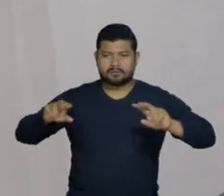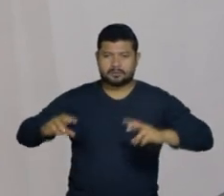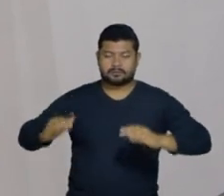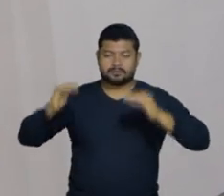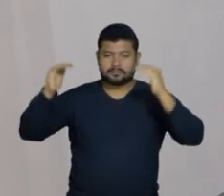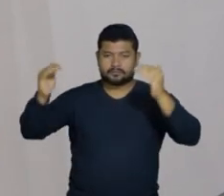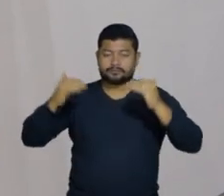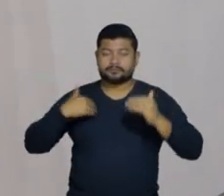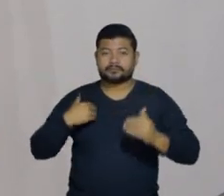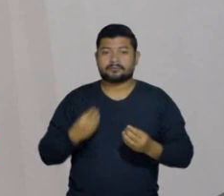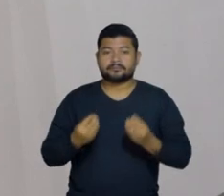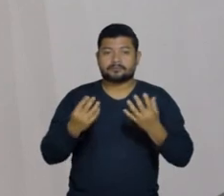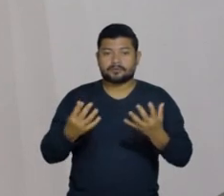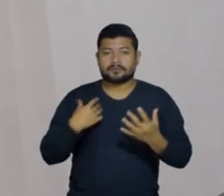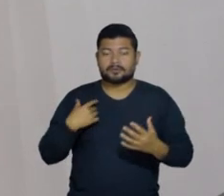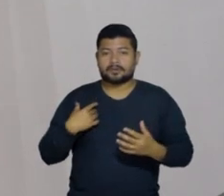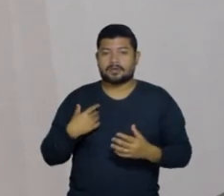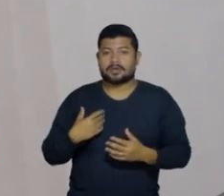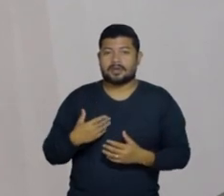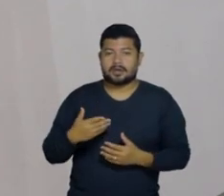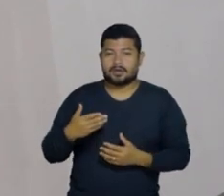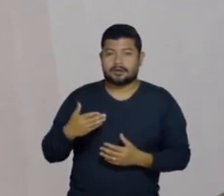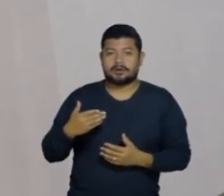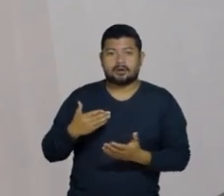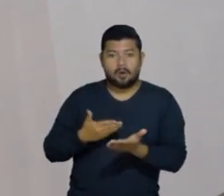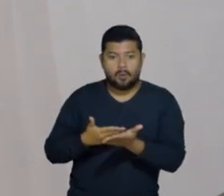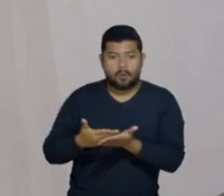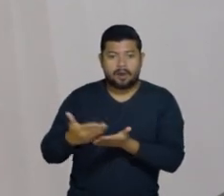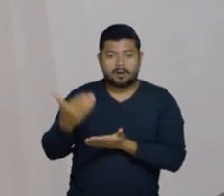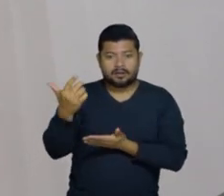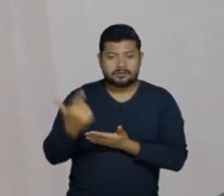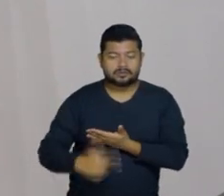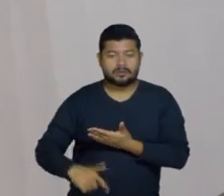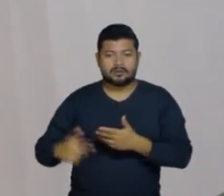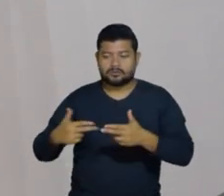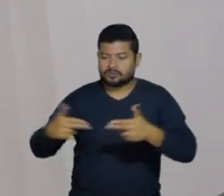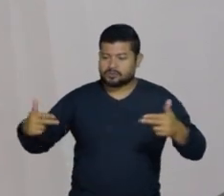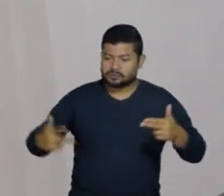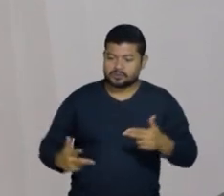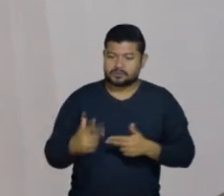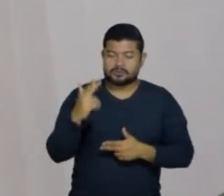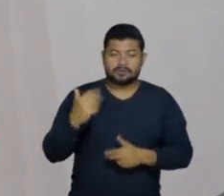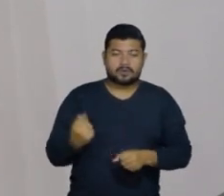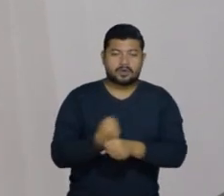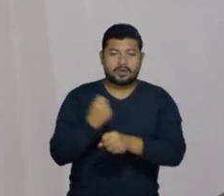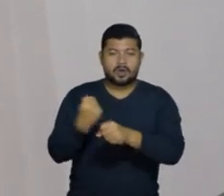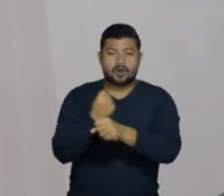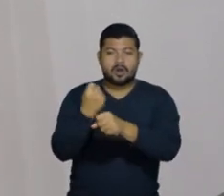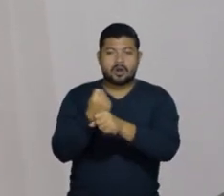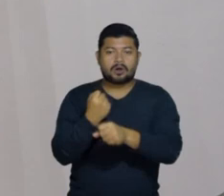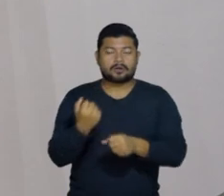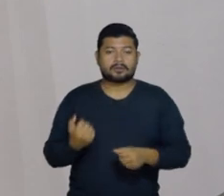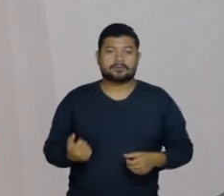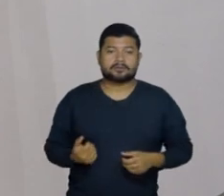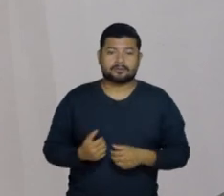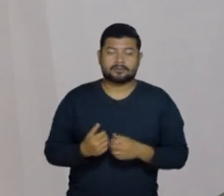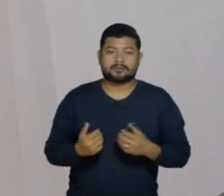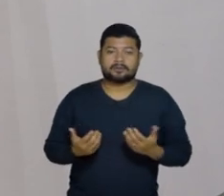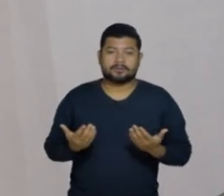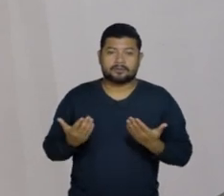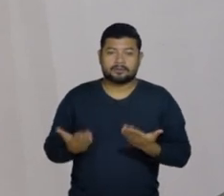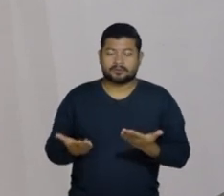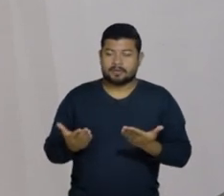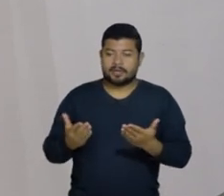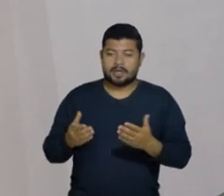para marcar o reinício dessas obras. A Serra do Corvo Branco é uma obra importantíssima, não